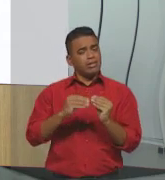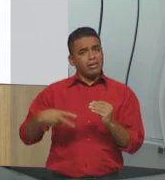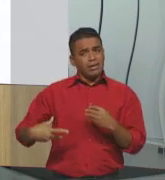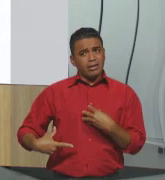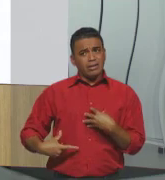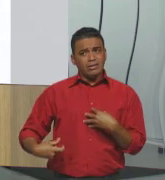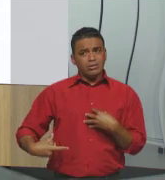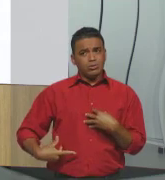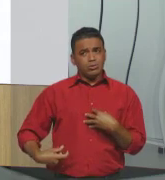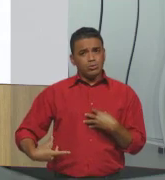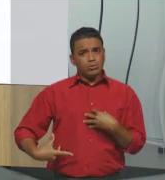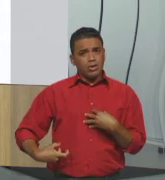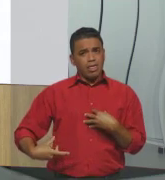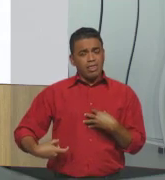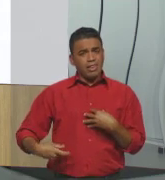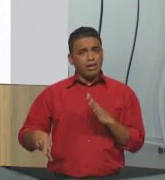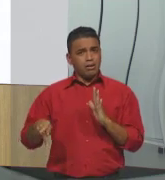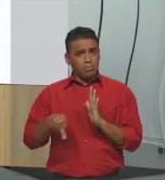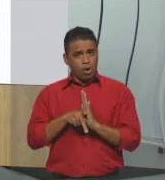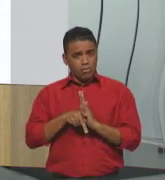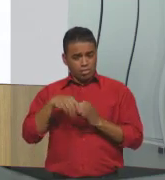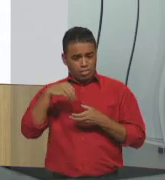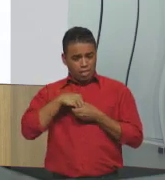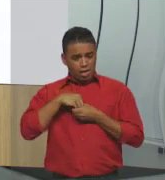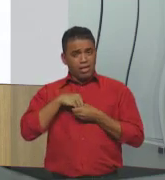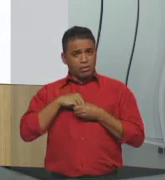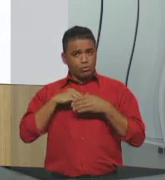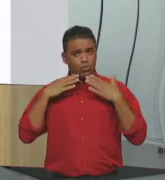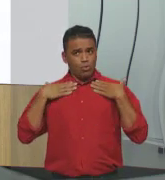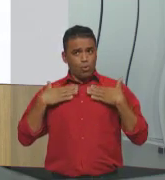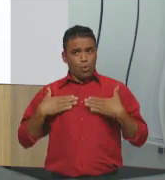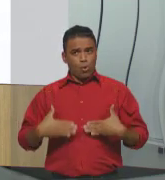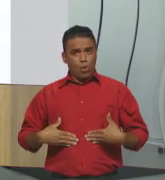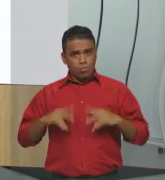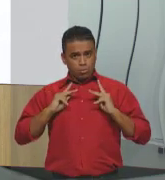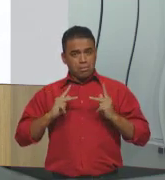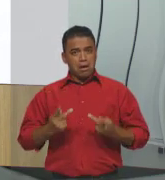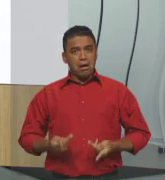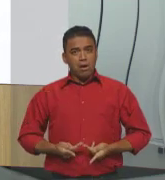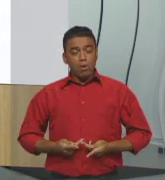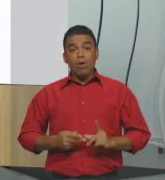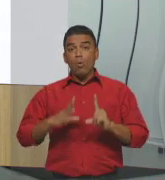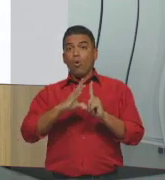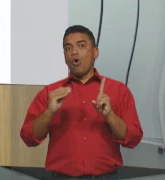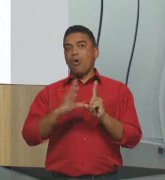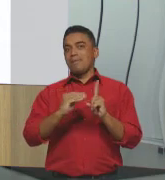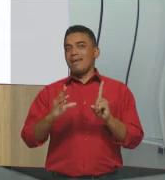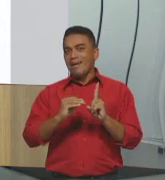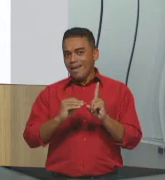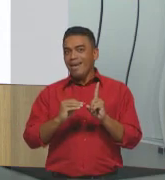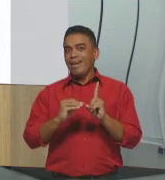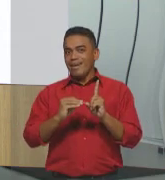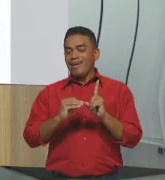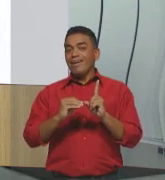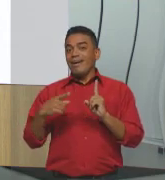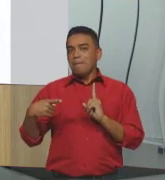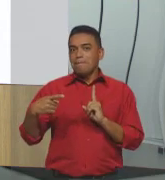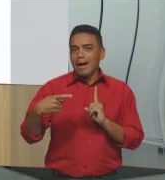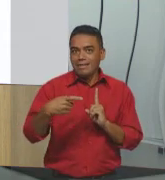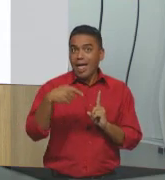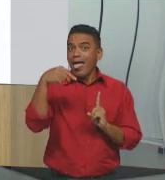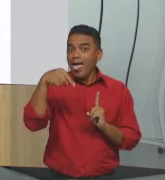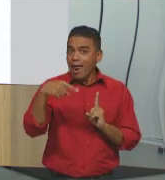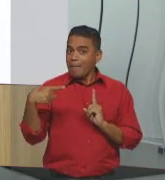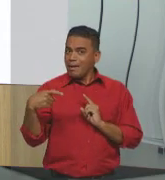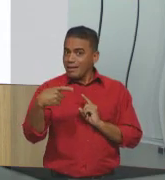nós, seres humanos, eu clonei e incorporei a uma bactéria e estou fazendo ela